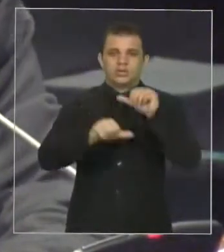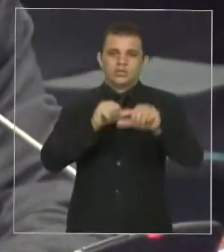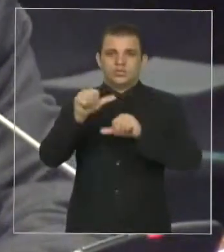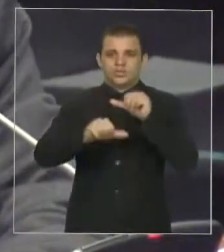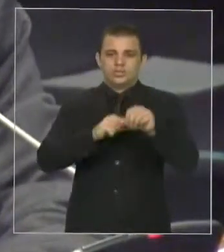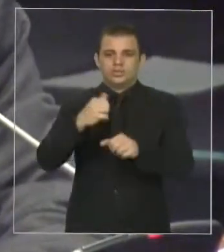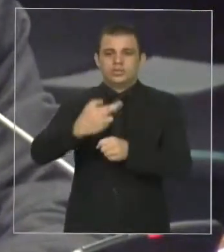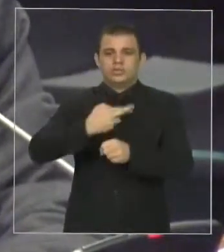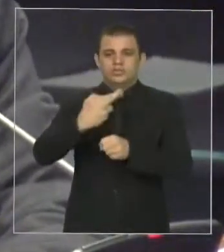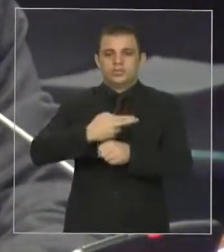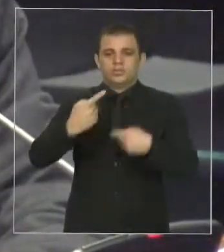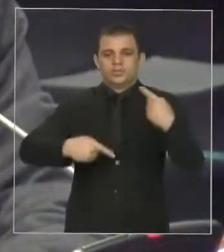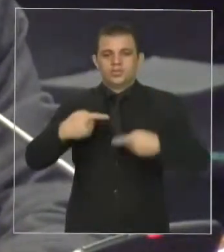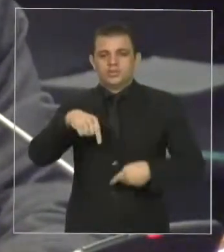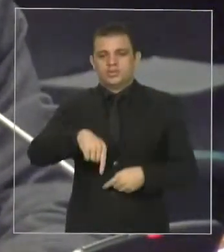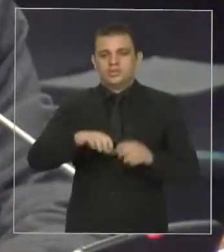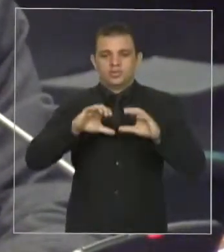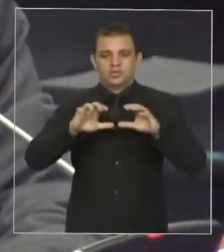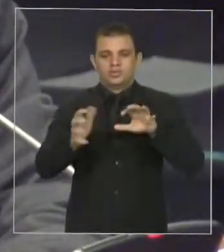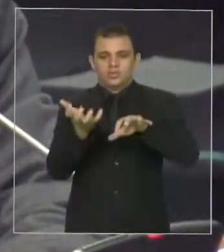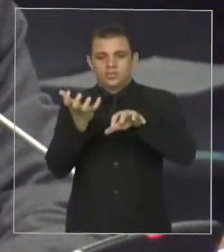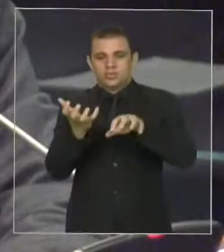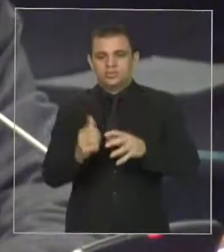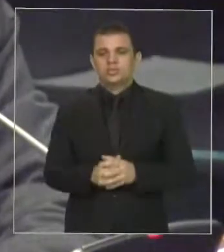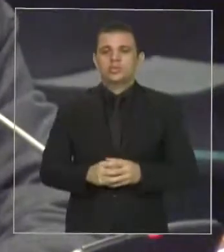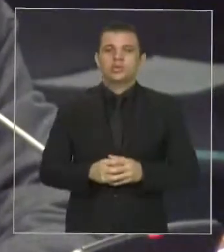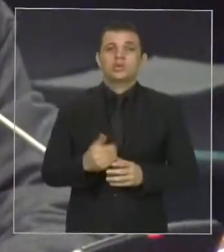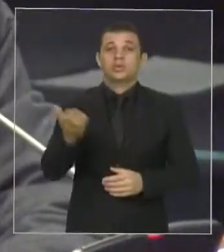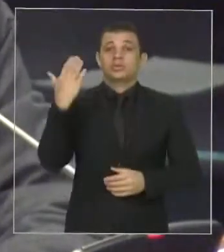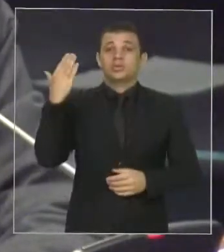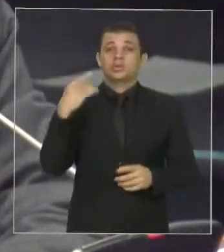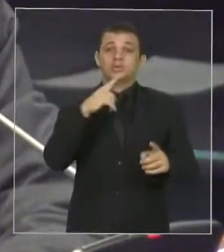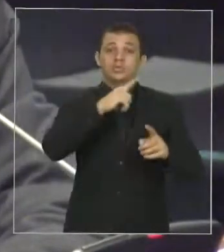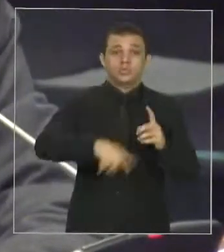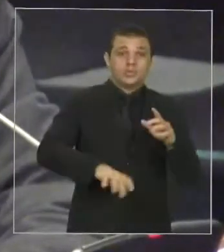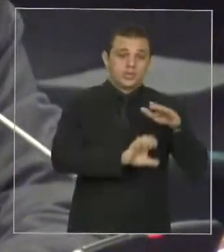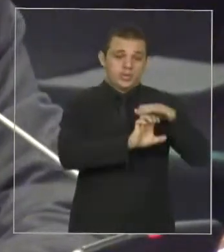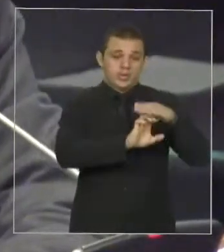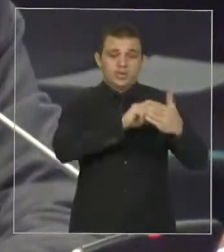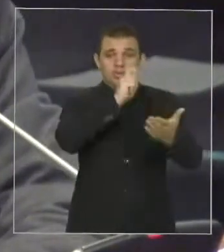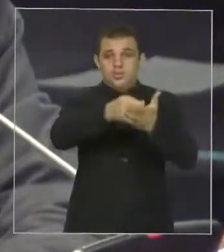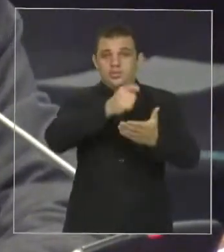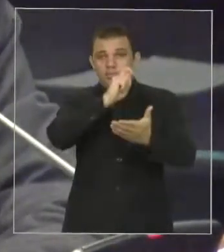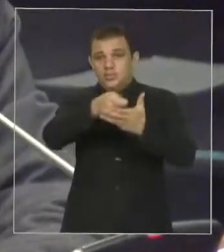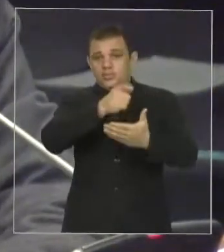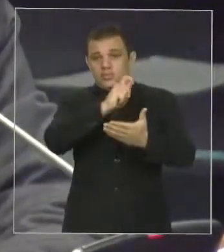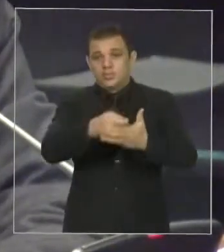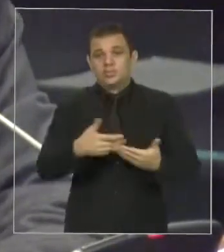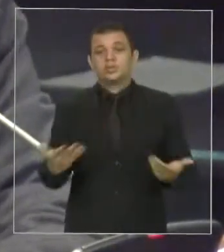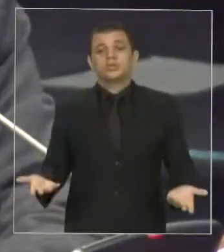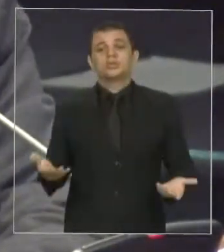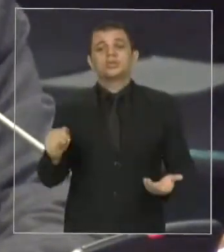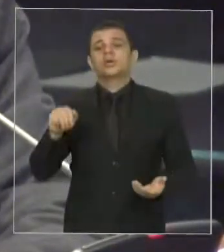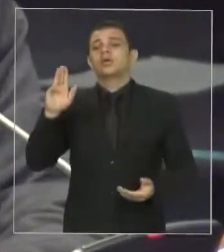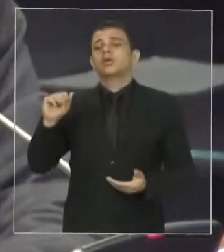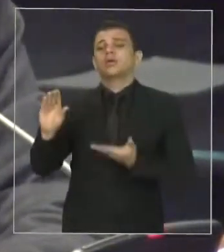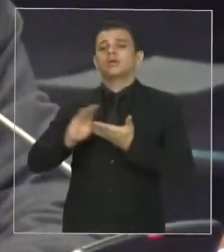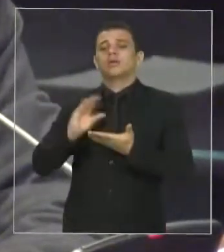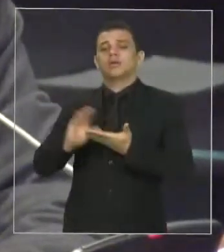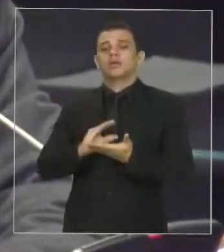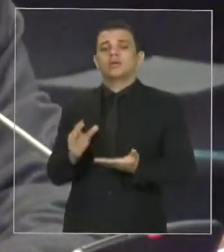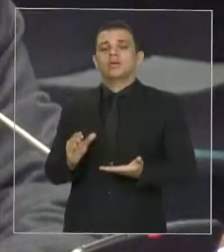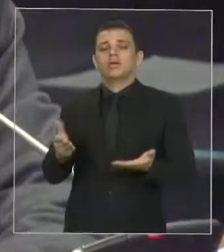Se falava e proíbe o fundo empresarial. Bom, e quem vai fazer as doações? Fala-se de